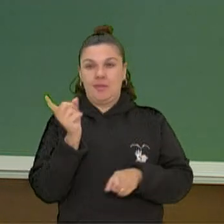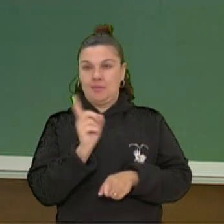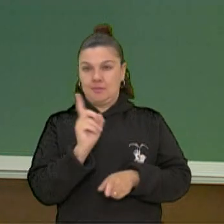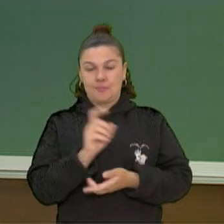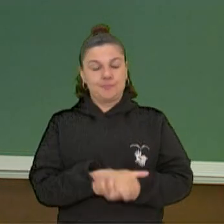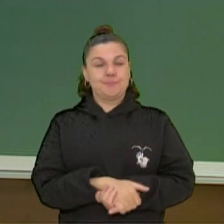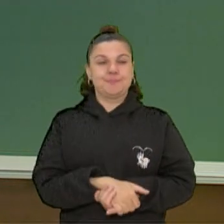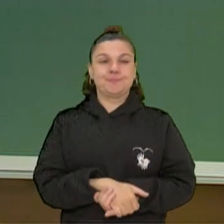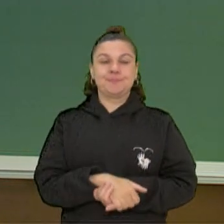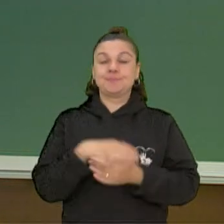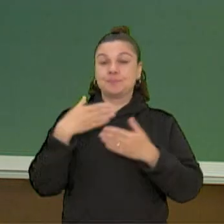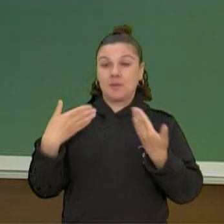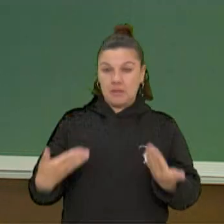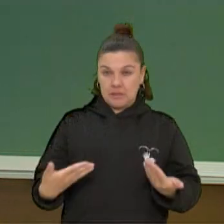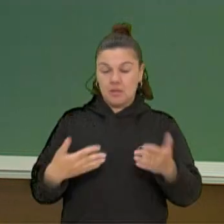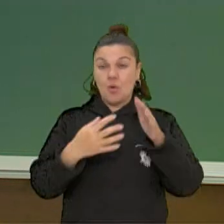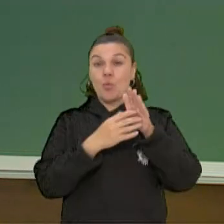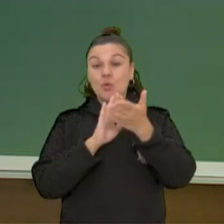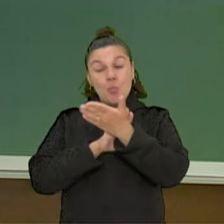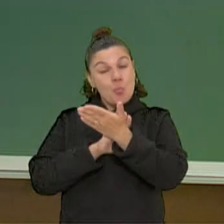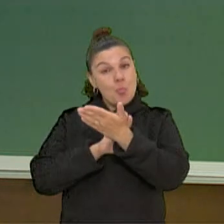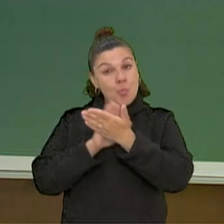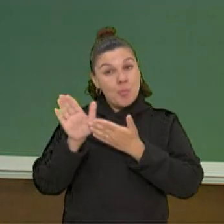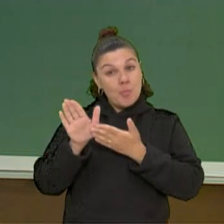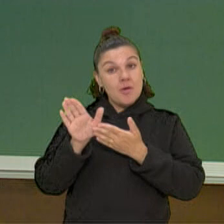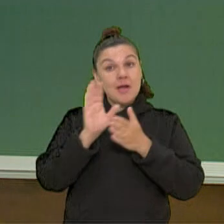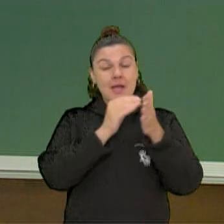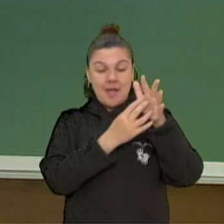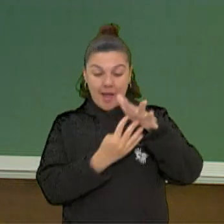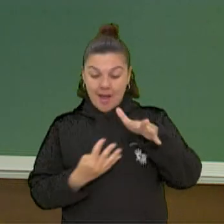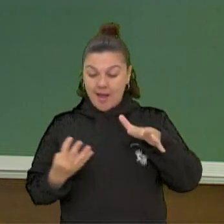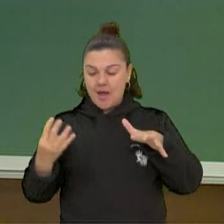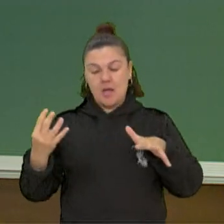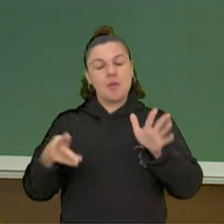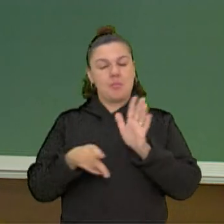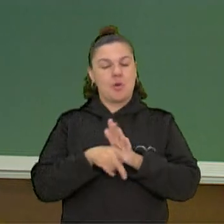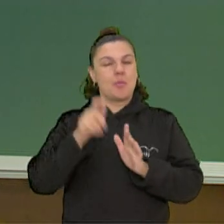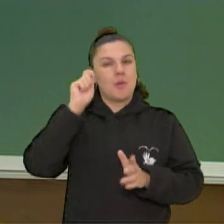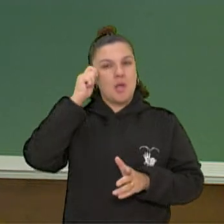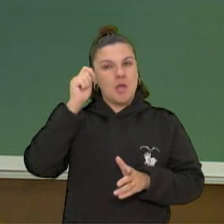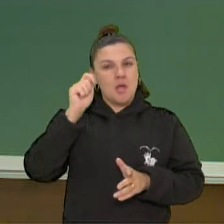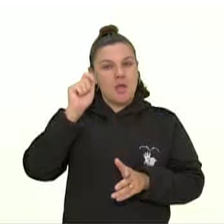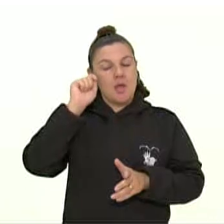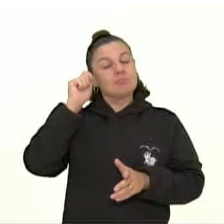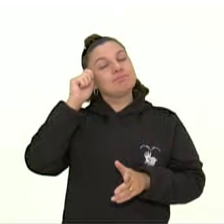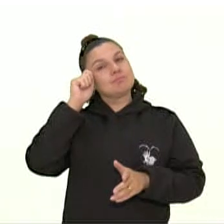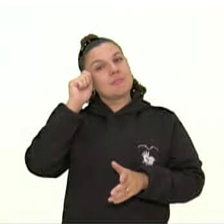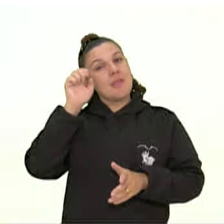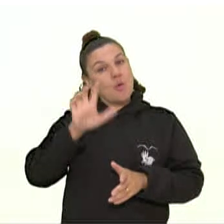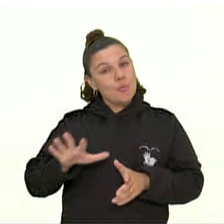africanos, as internacionais, são para esses países europeus, países asiáticos mais desenvolvidos.